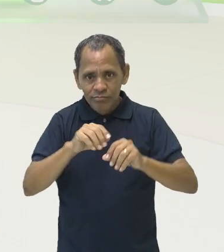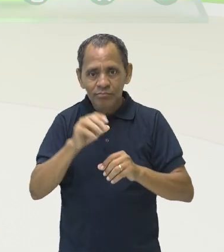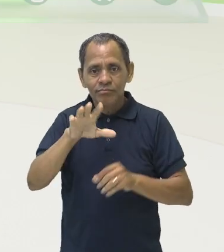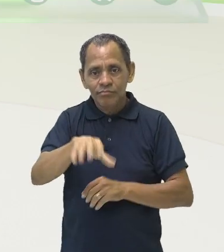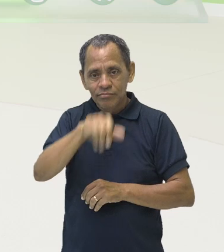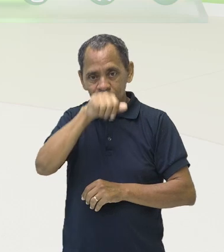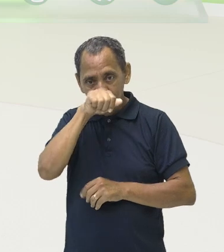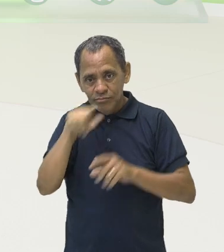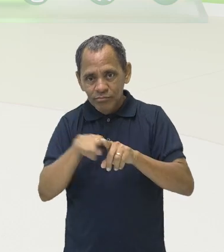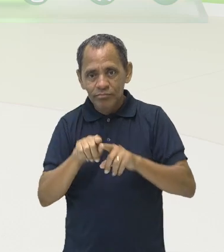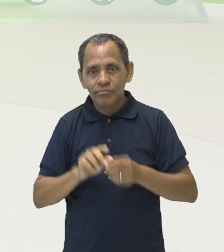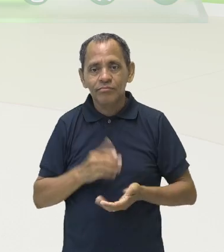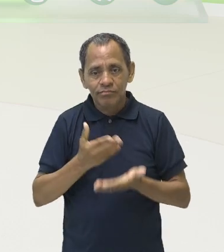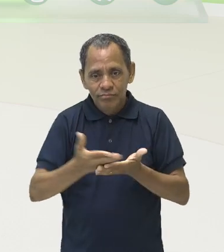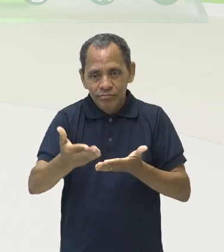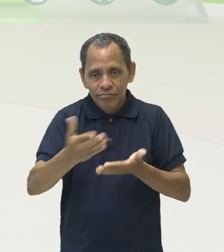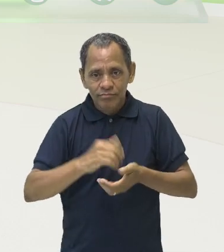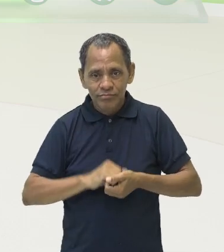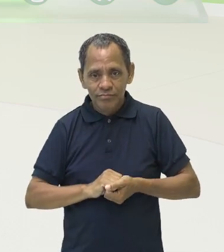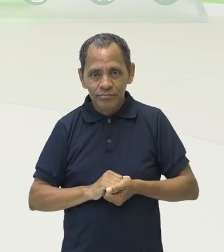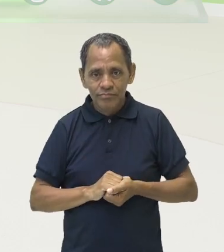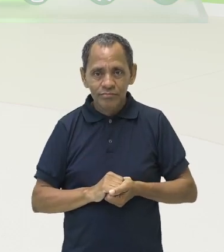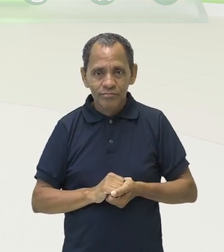Então, agora vamos para a nossa aula.